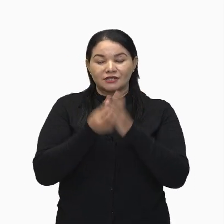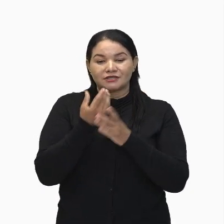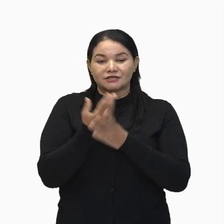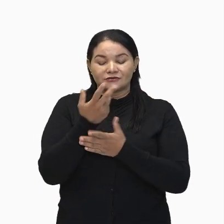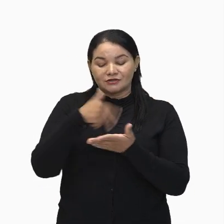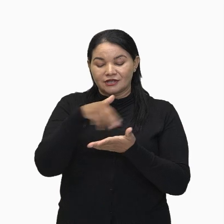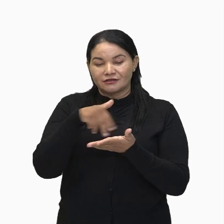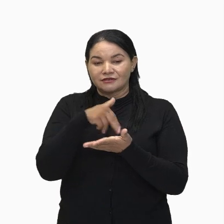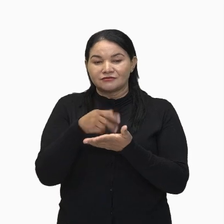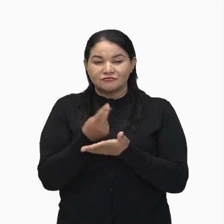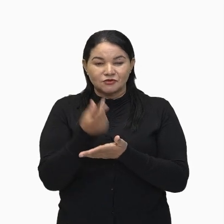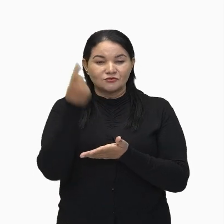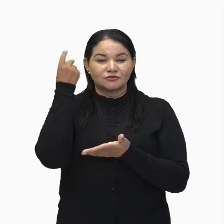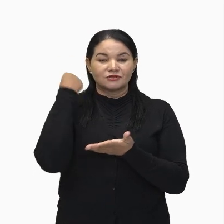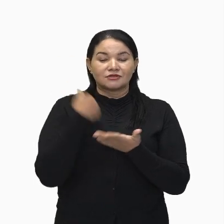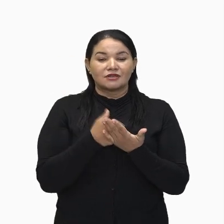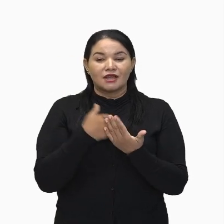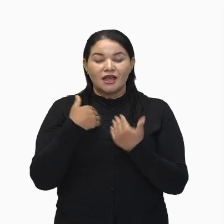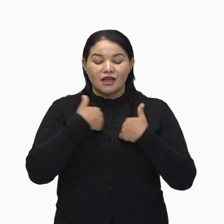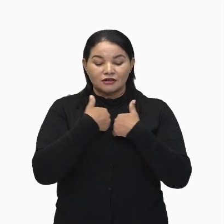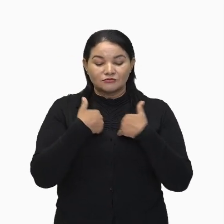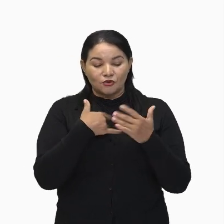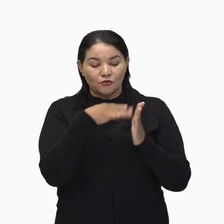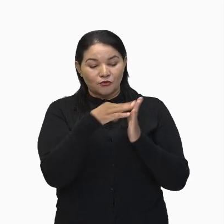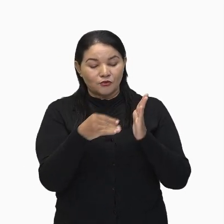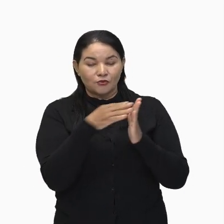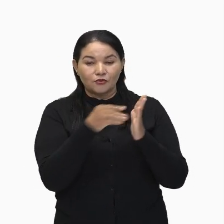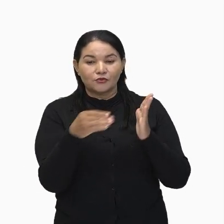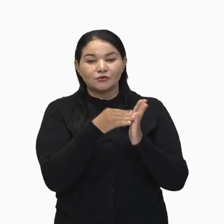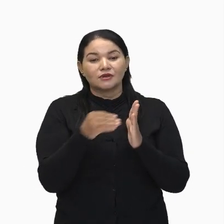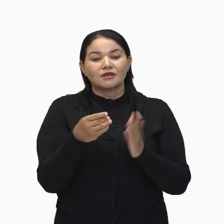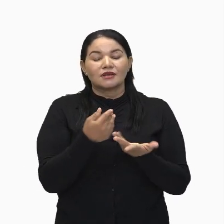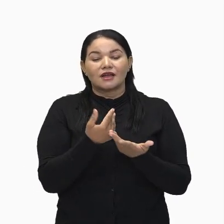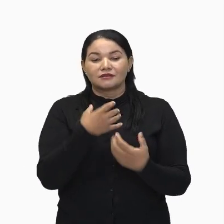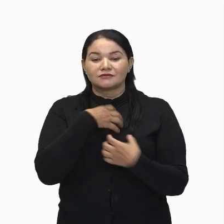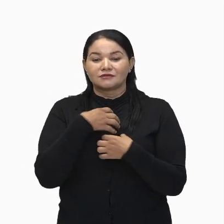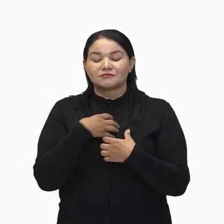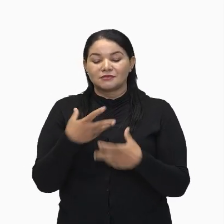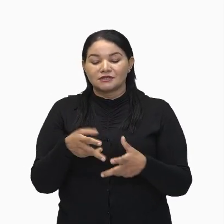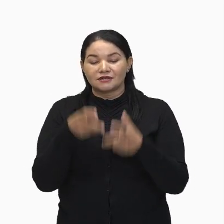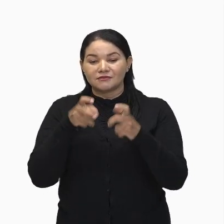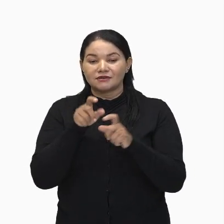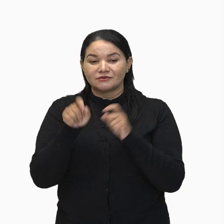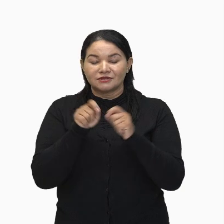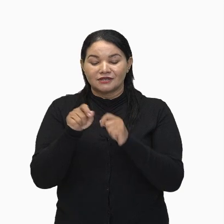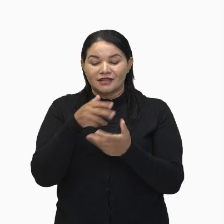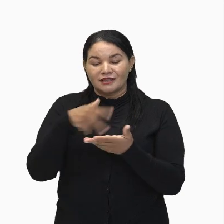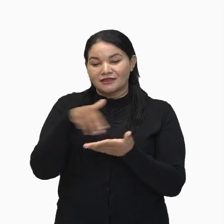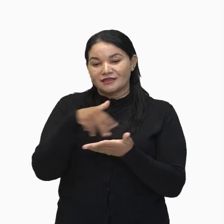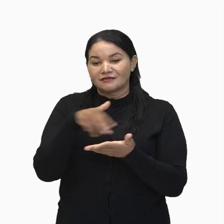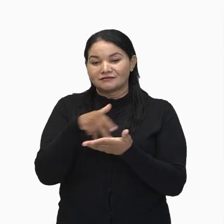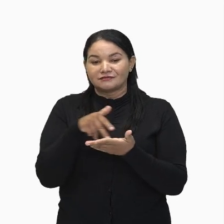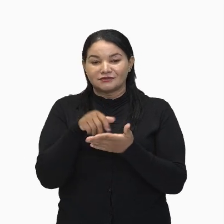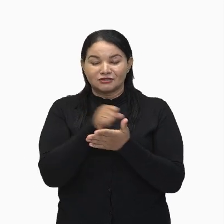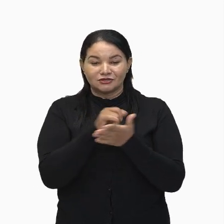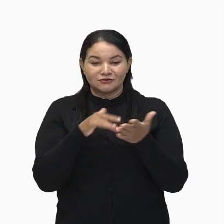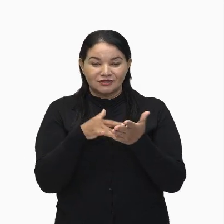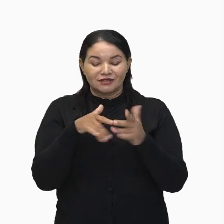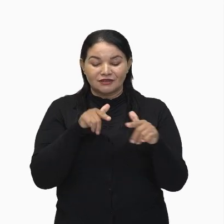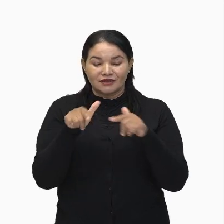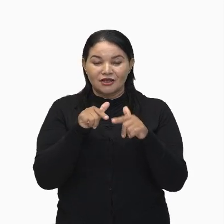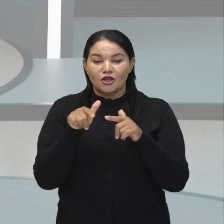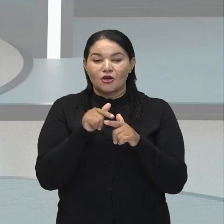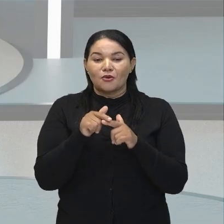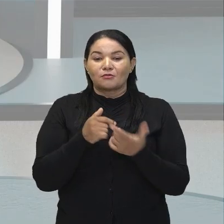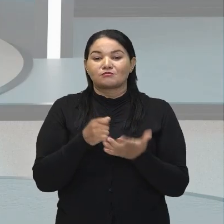desde a imitação dos movimentos dos animais. Dessa forma, percebemos que a dança é uma atividade simbólica.